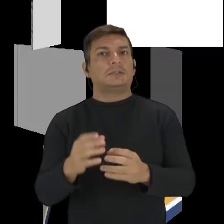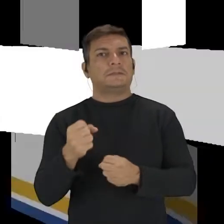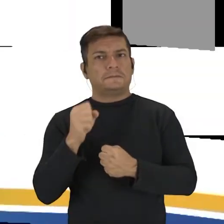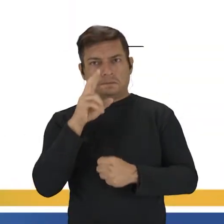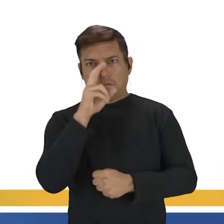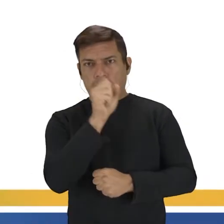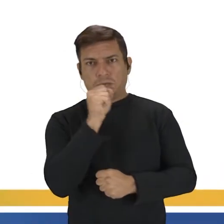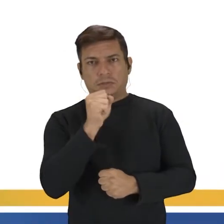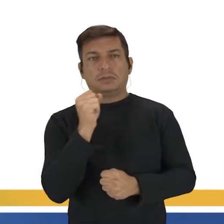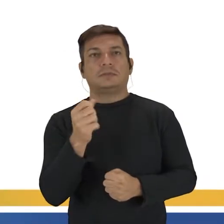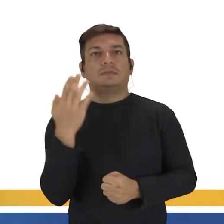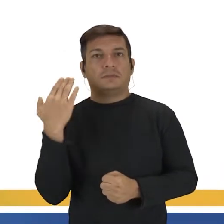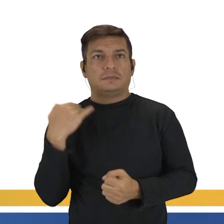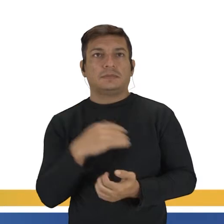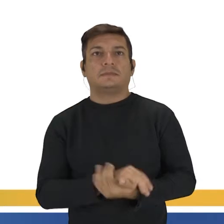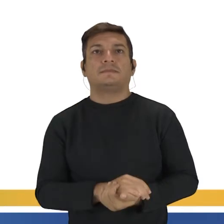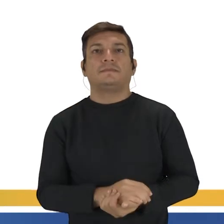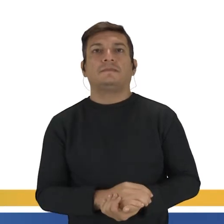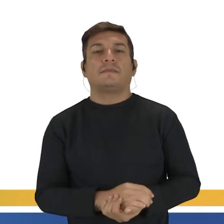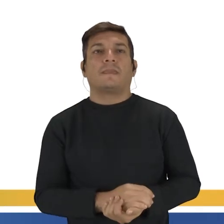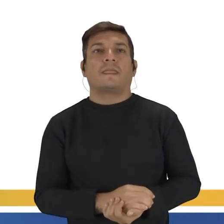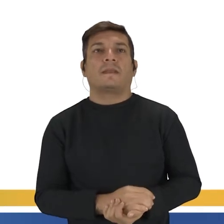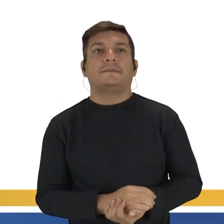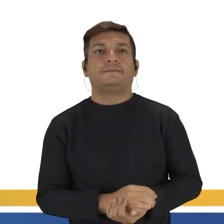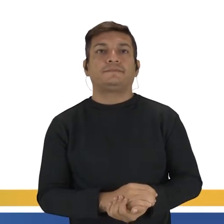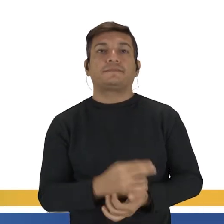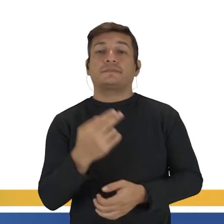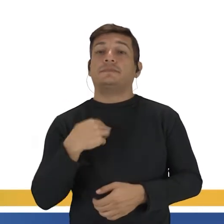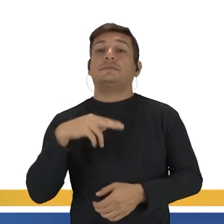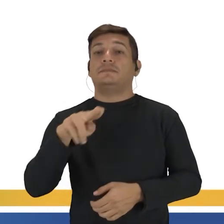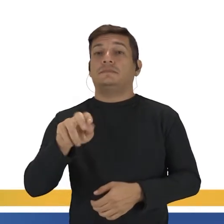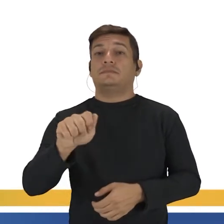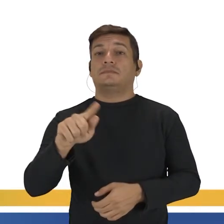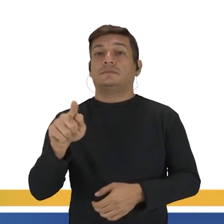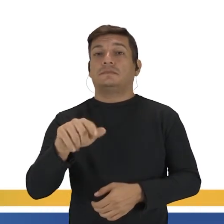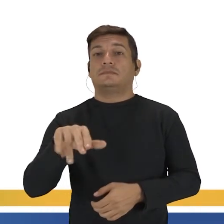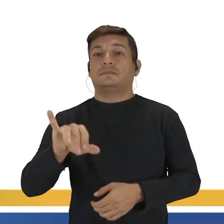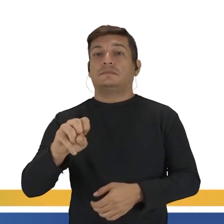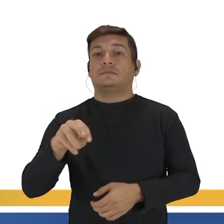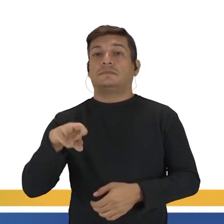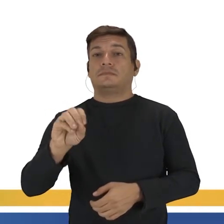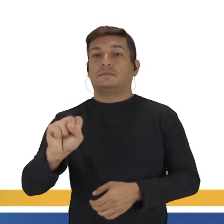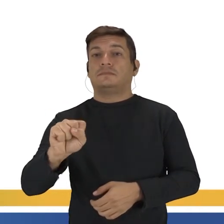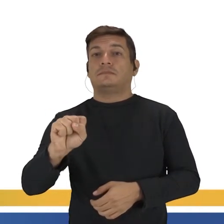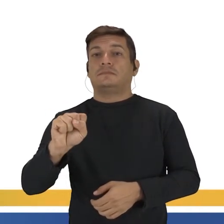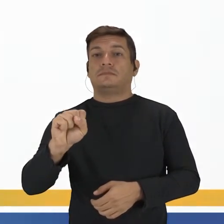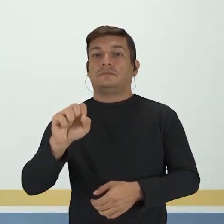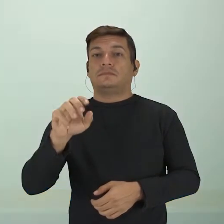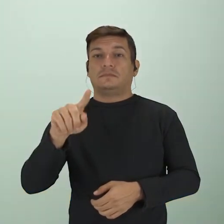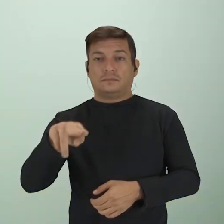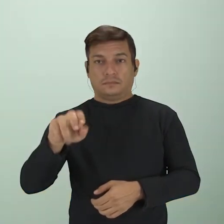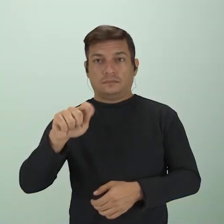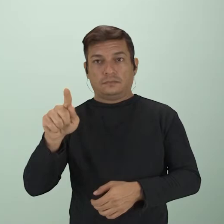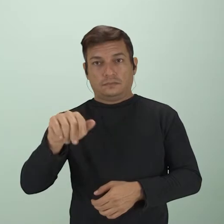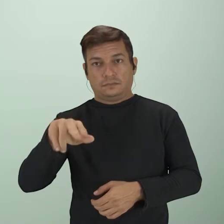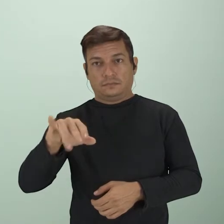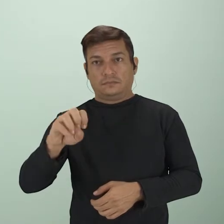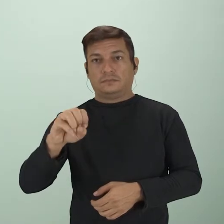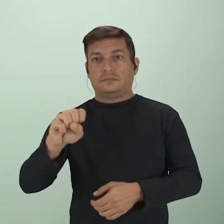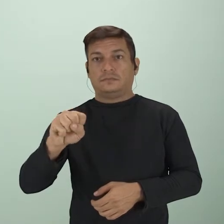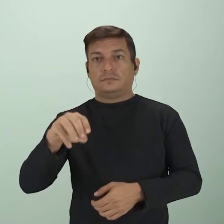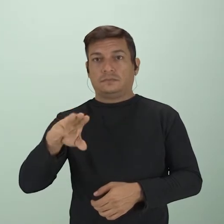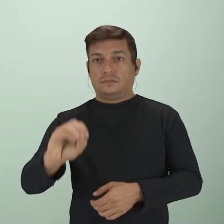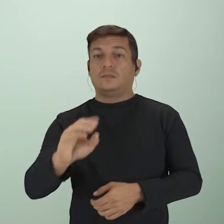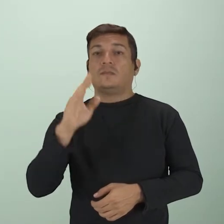poderosa para a época. E o nazismo, como é que ele vai surgir? As mesmas